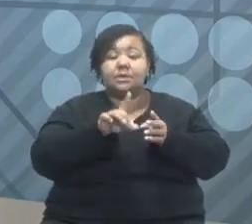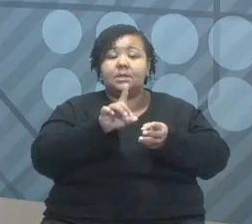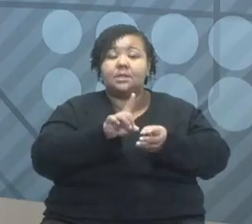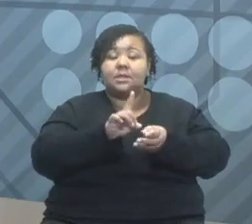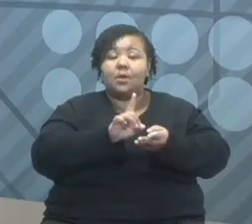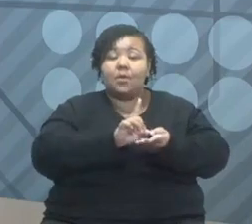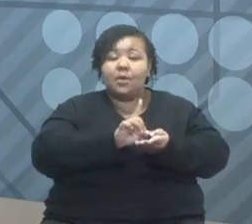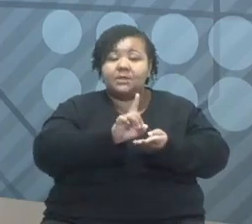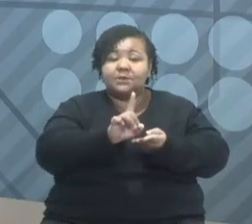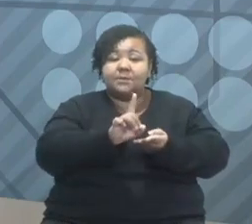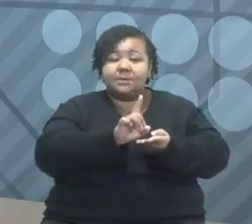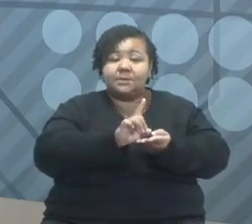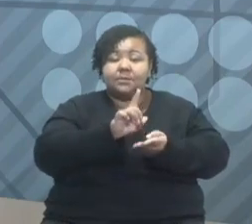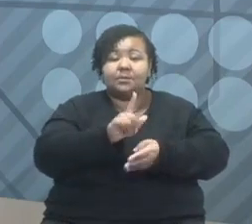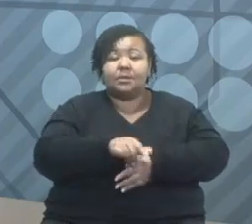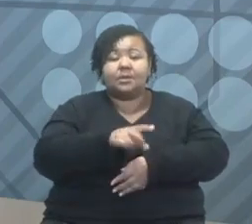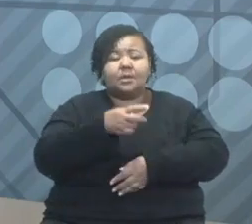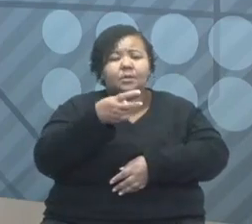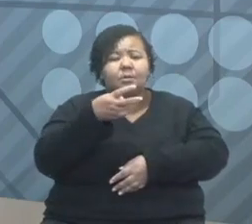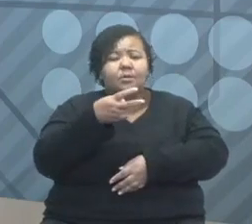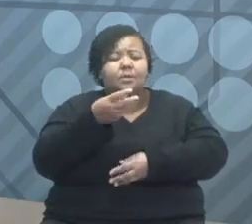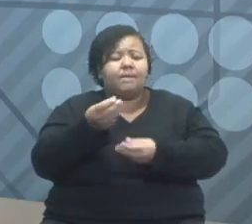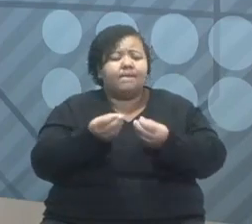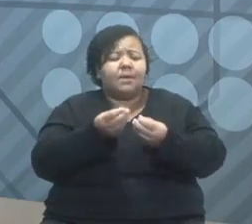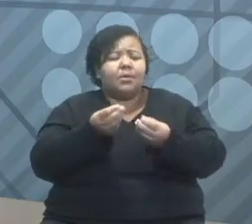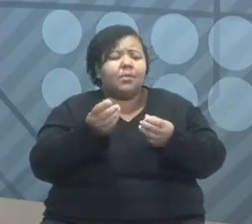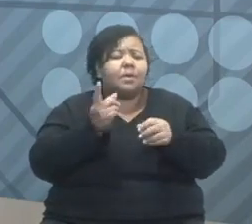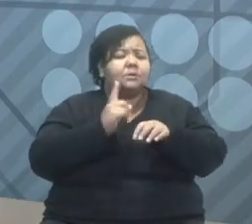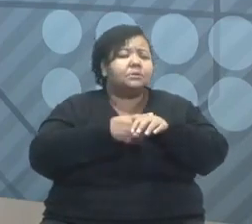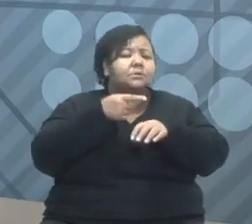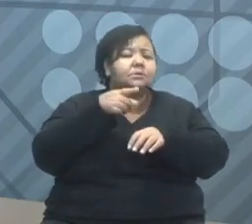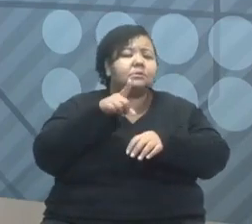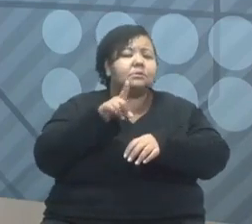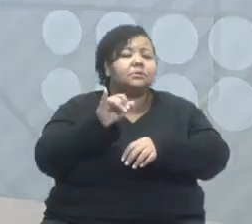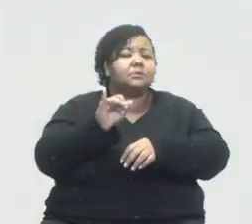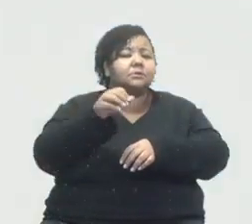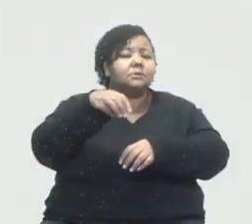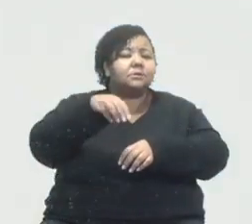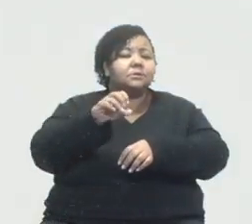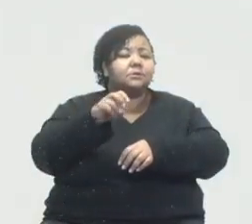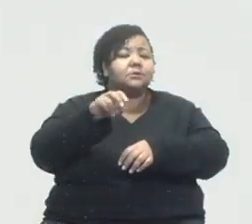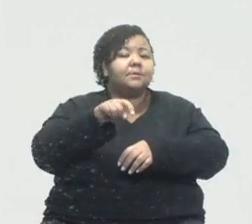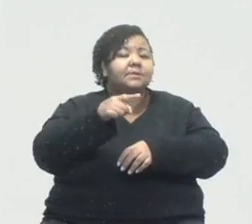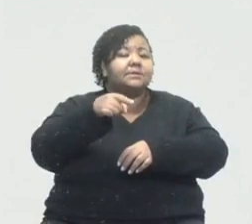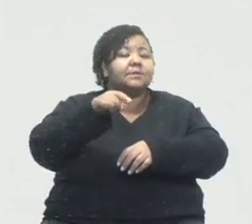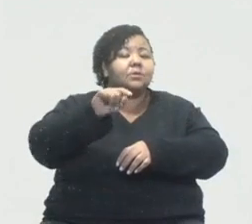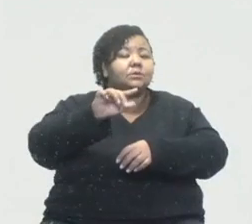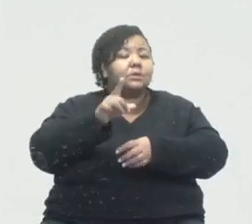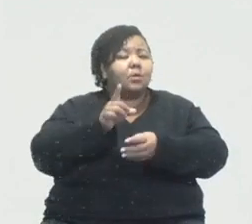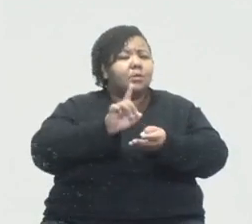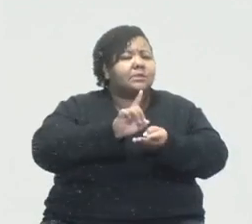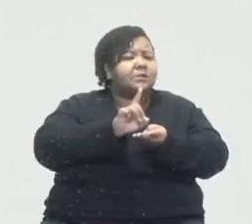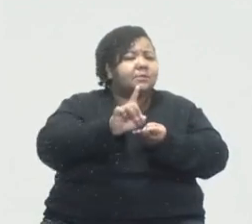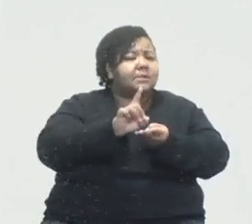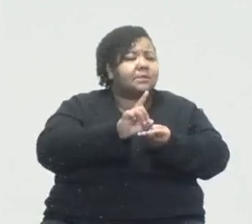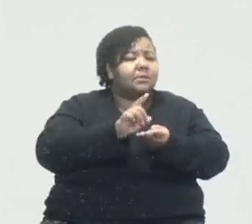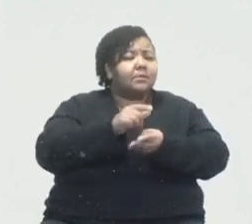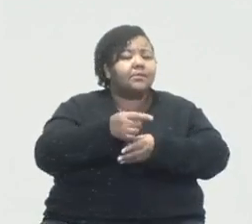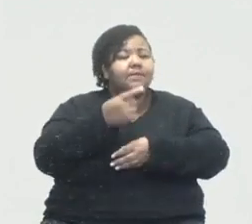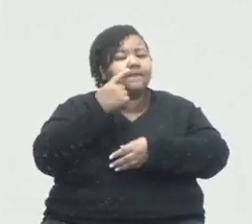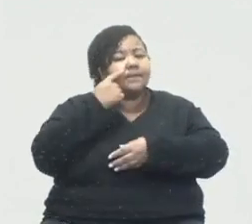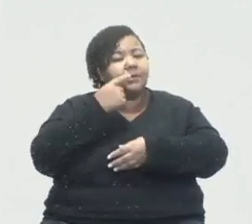2. Mas como a gente pode definir o conceito de dimensão? É isso que veremos agora. Então, observando aqui nesse